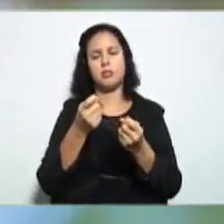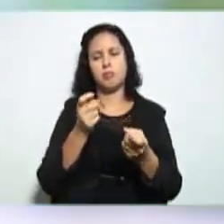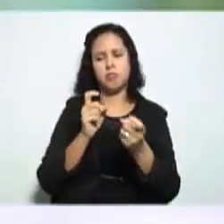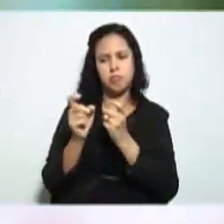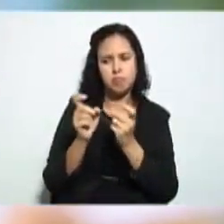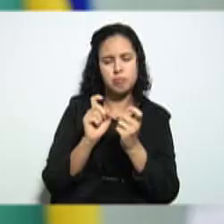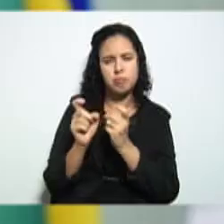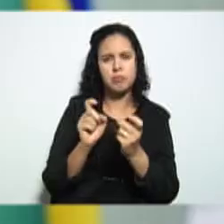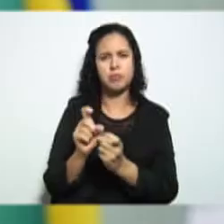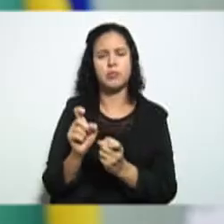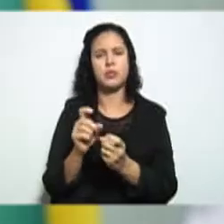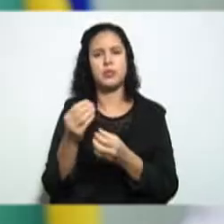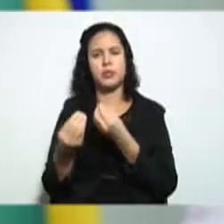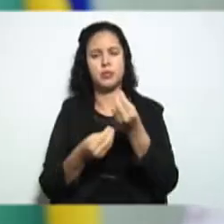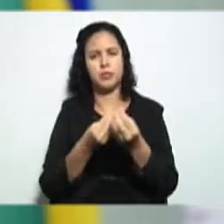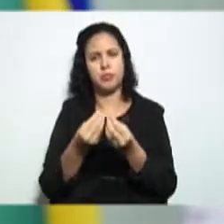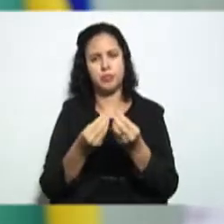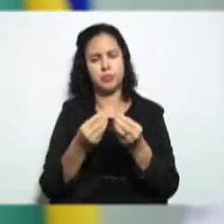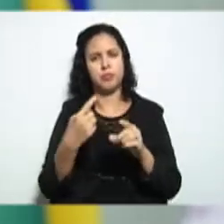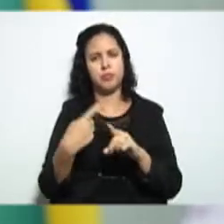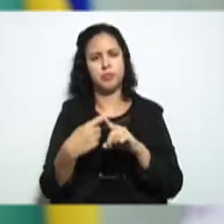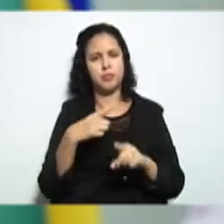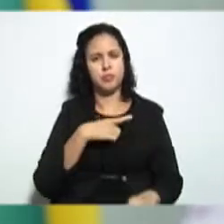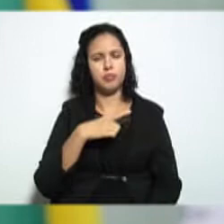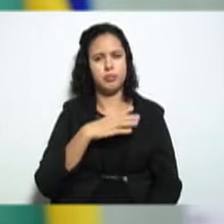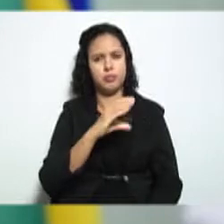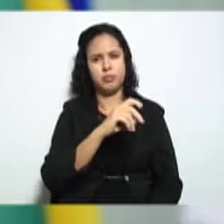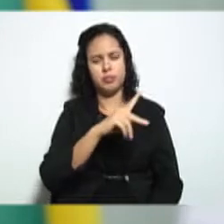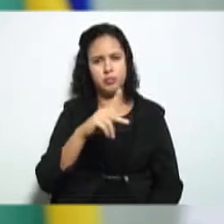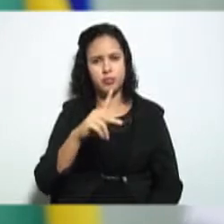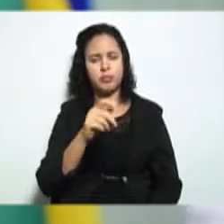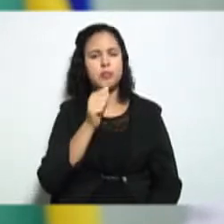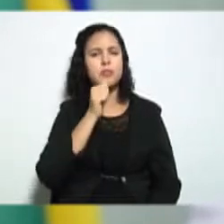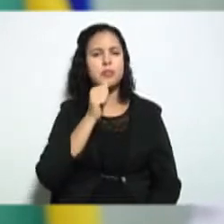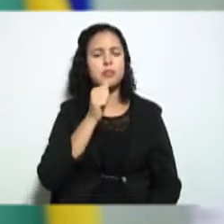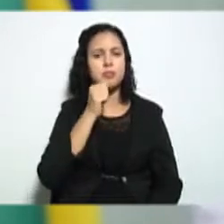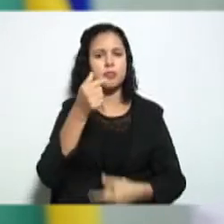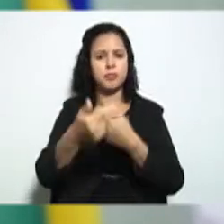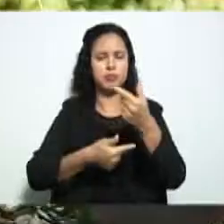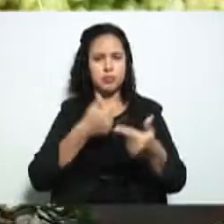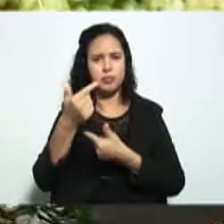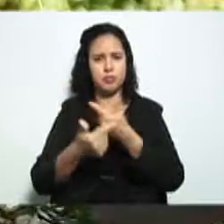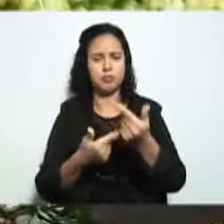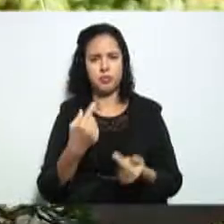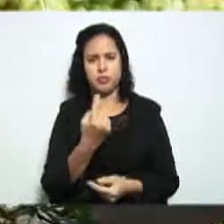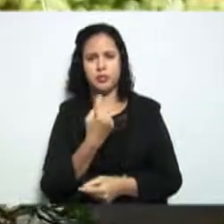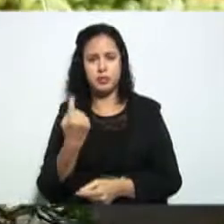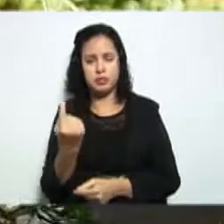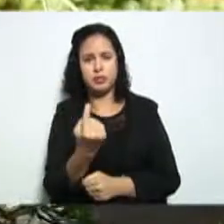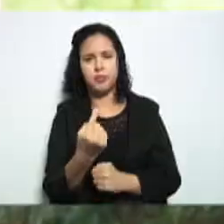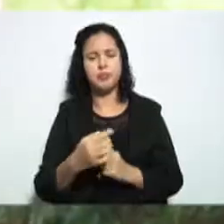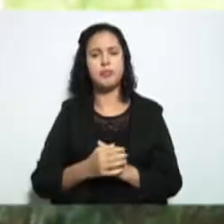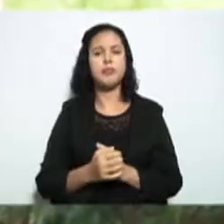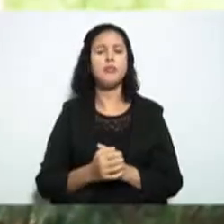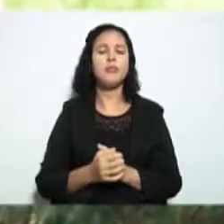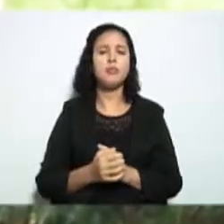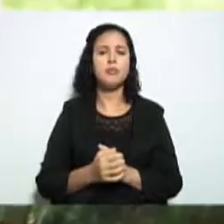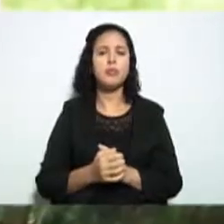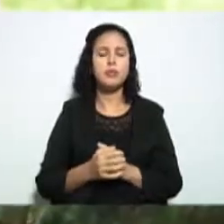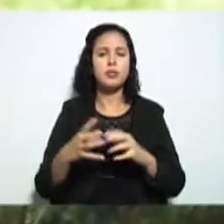forte através da cooperativa, né, o que eles não conseguiriam ter trabalhando de uma forma individual. A maioria das